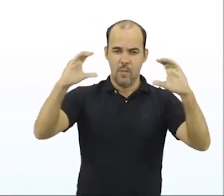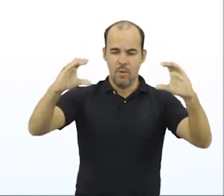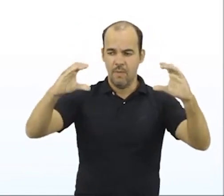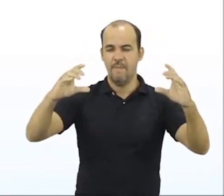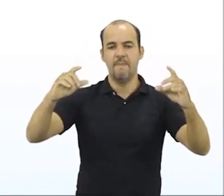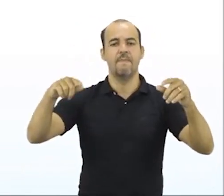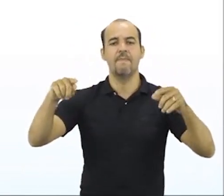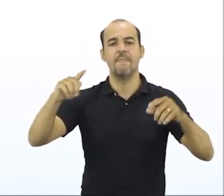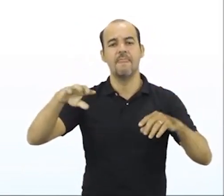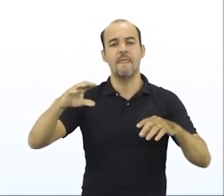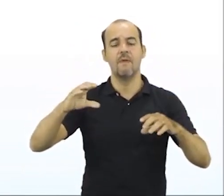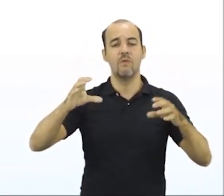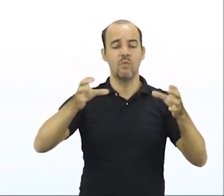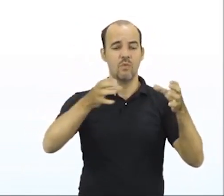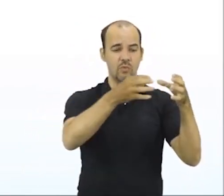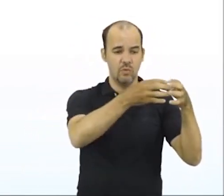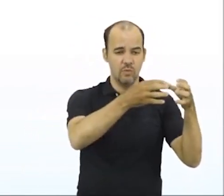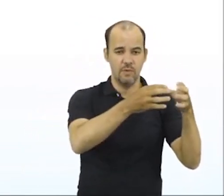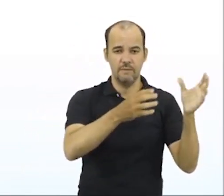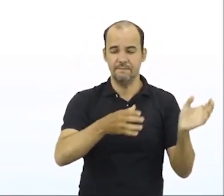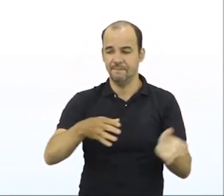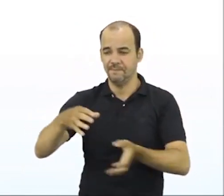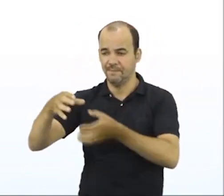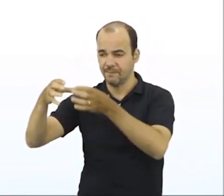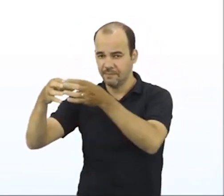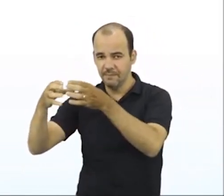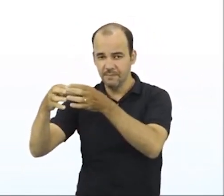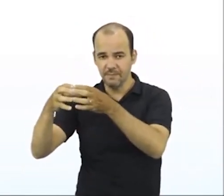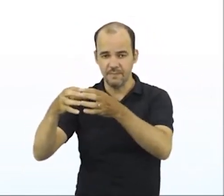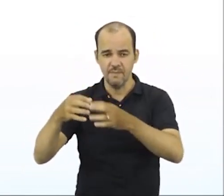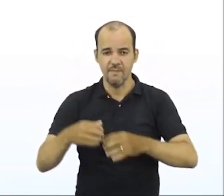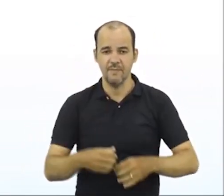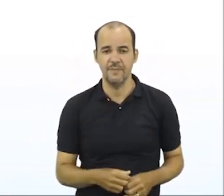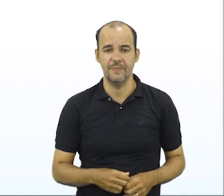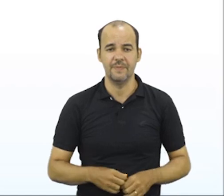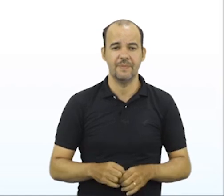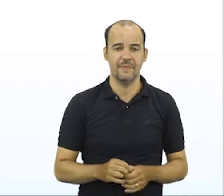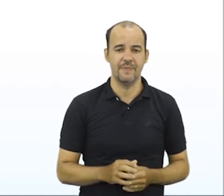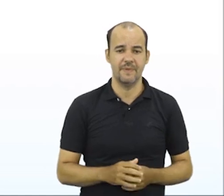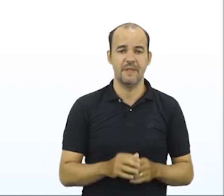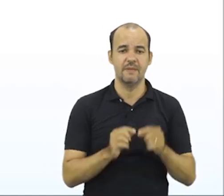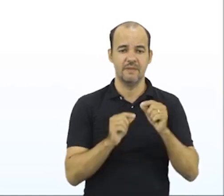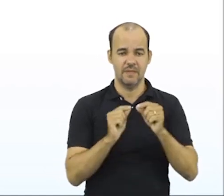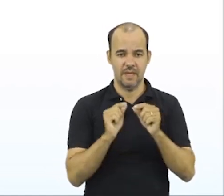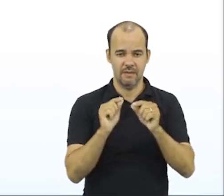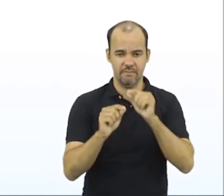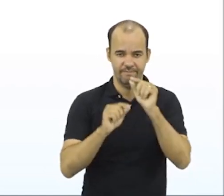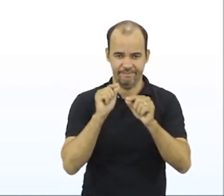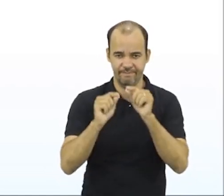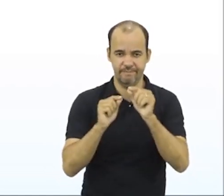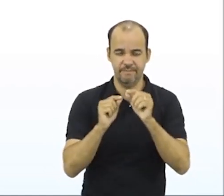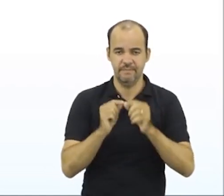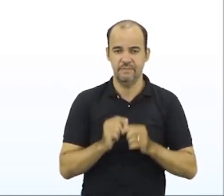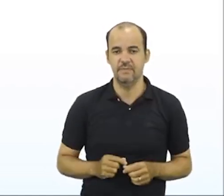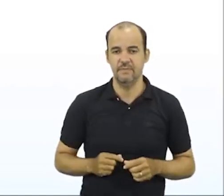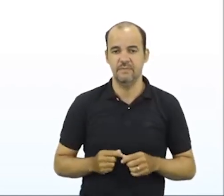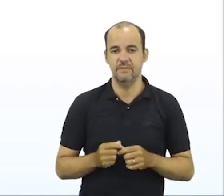classificação, vê, trabalhou com essa classificação, a gente vai fazer assim.